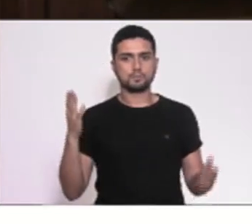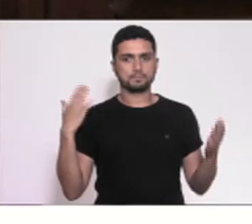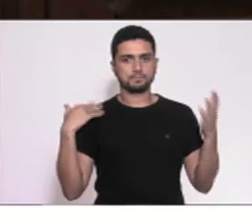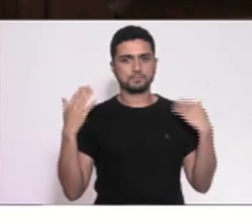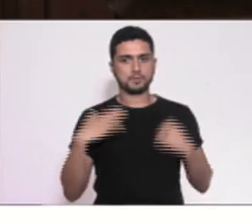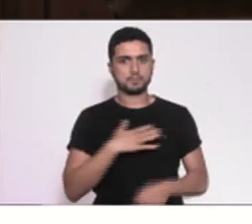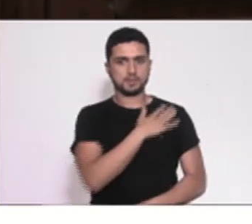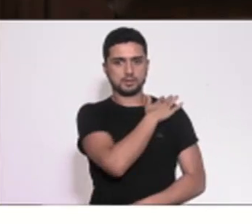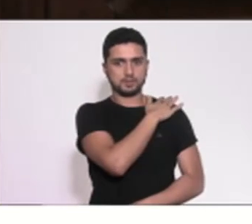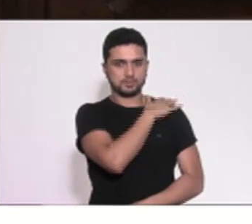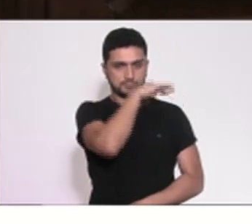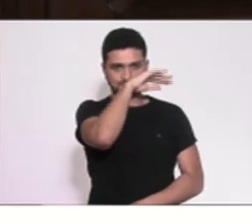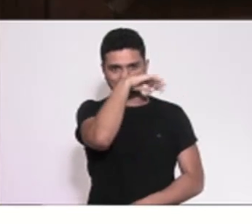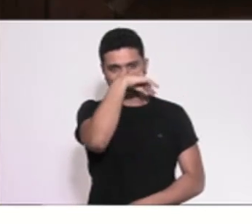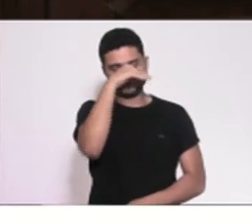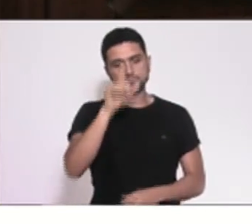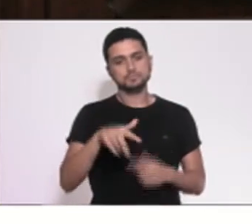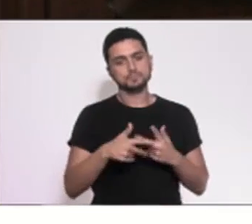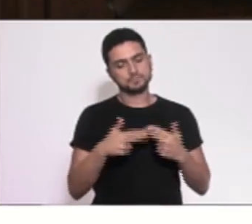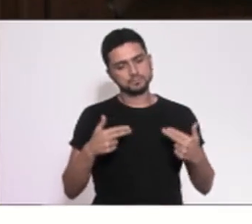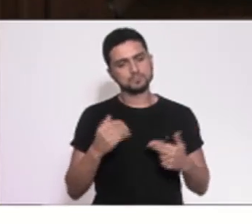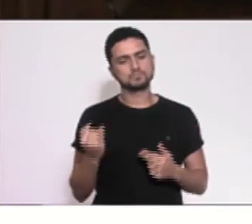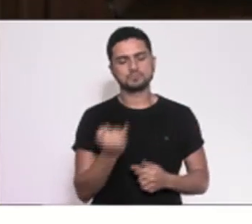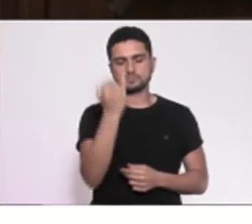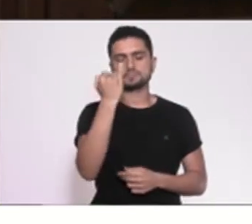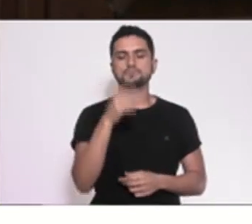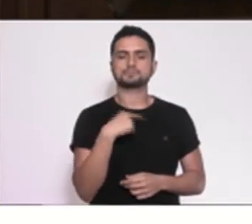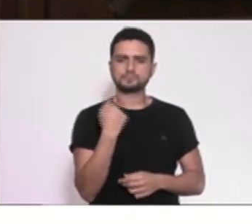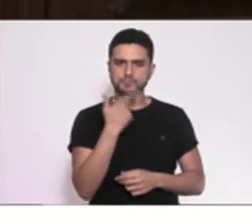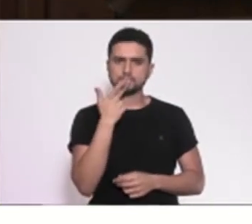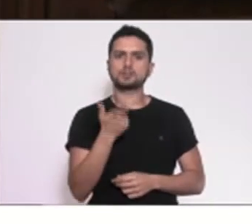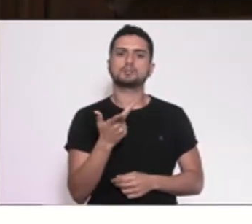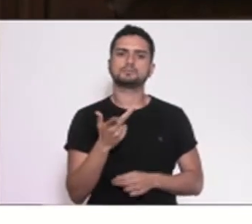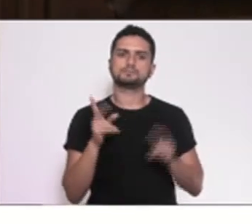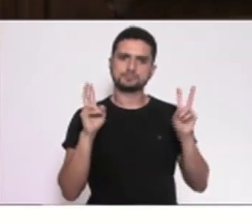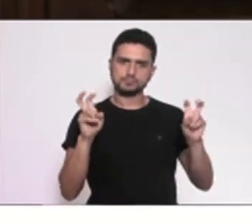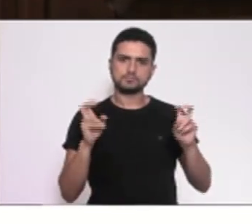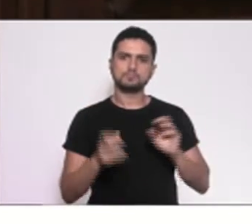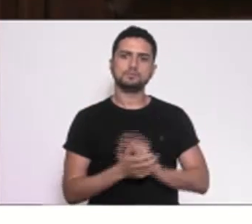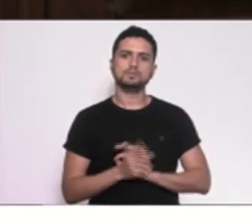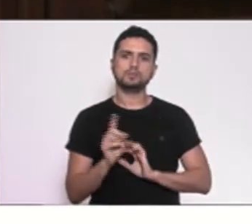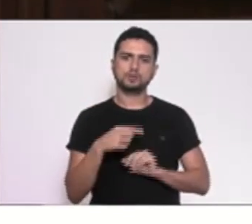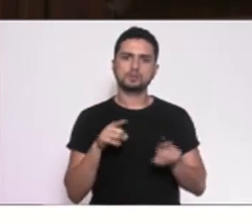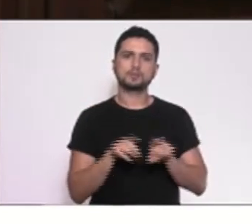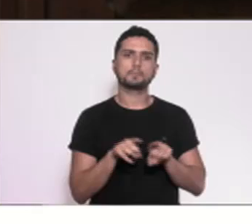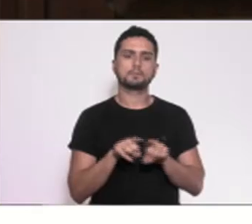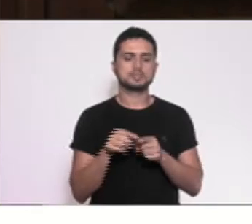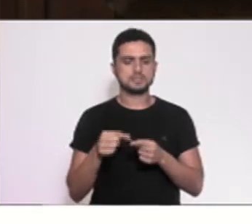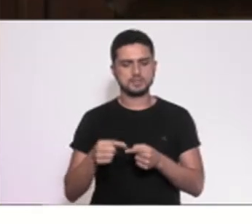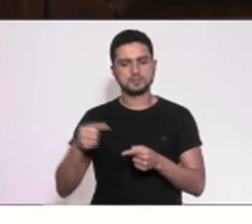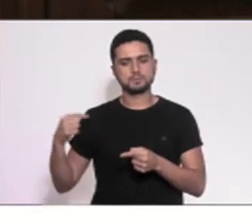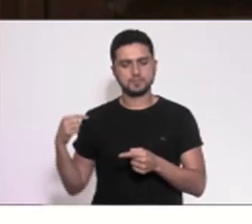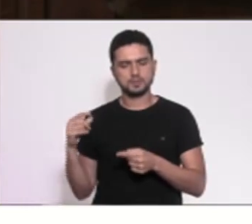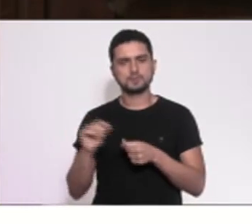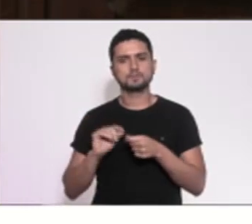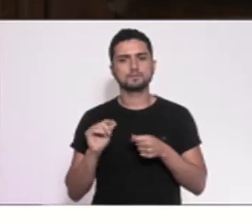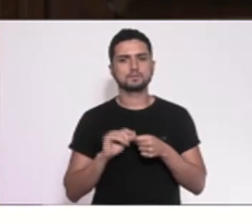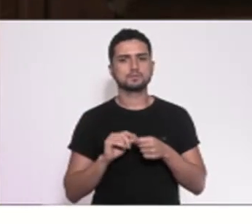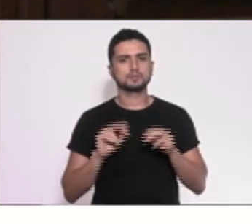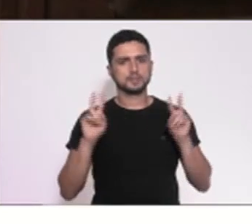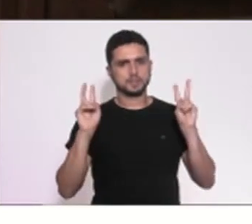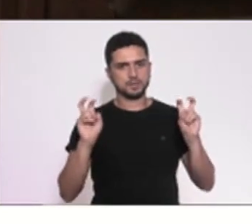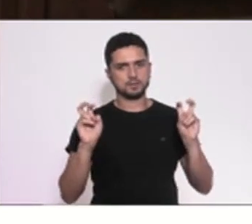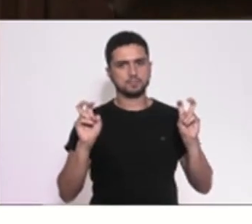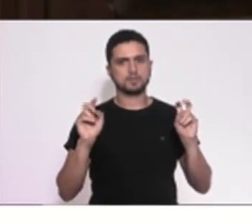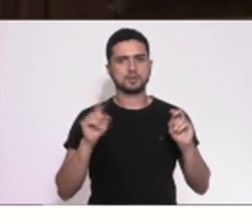Isso para a gente é algo que é fundamental. O que a gente fez também essa semana com relação a esse tema foi